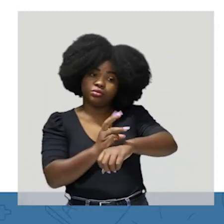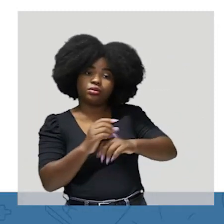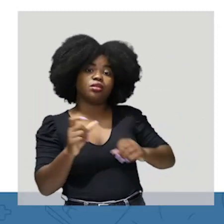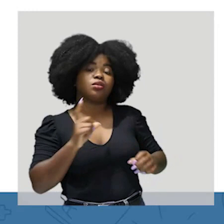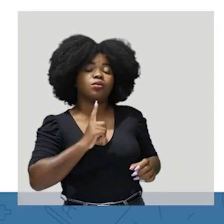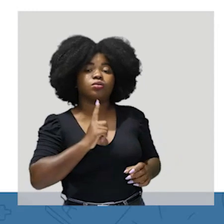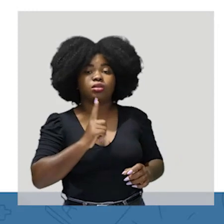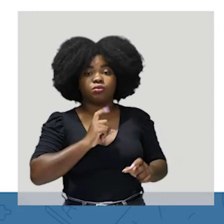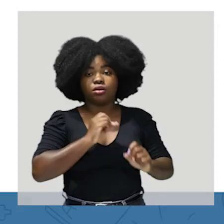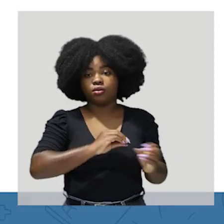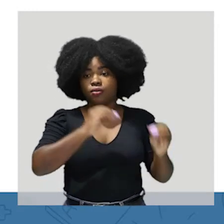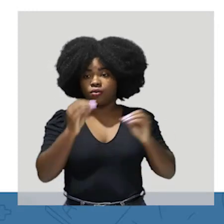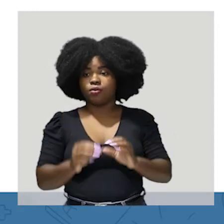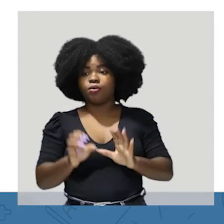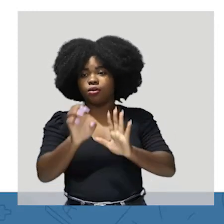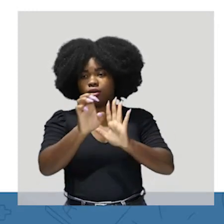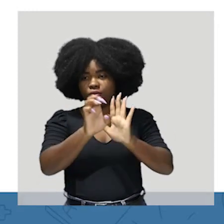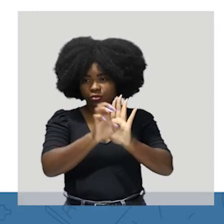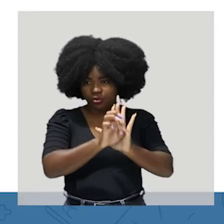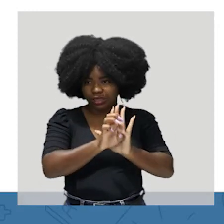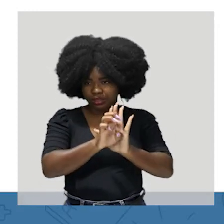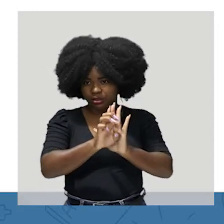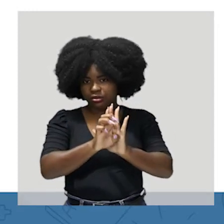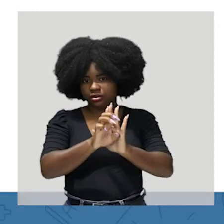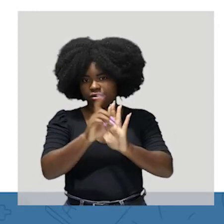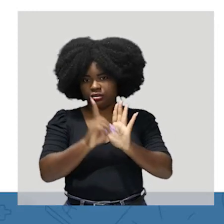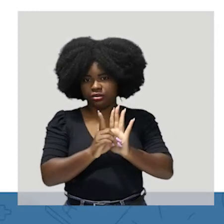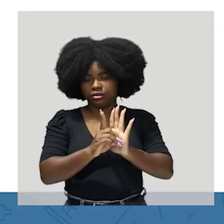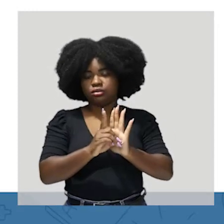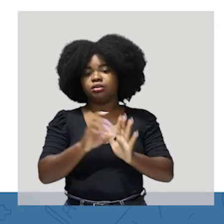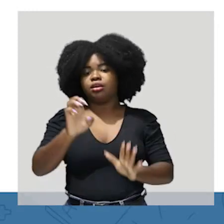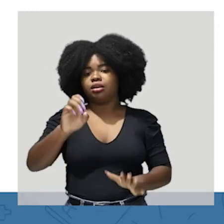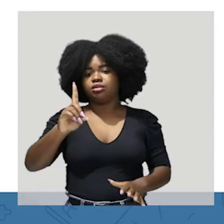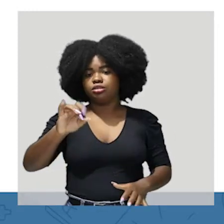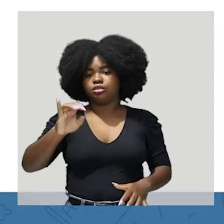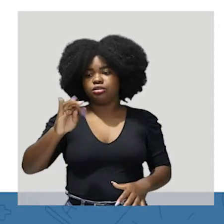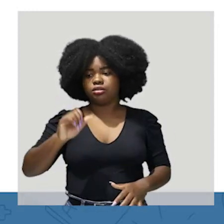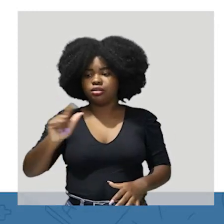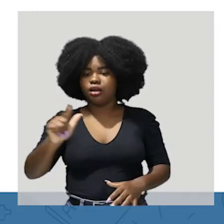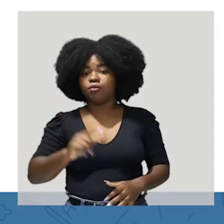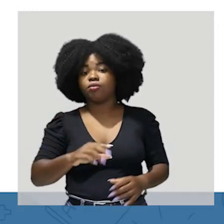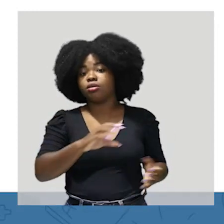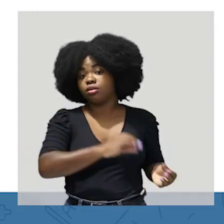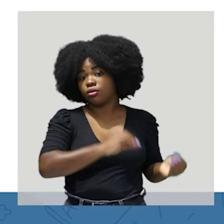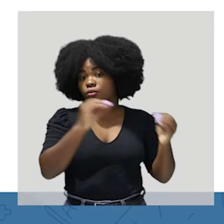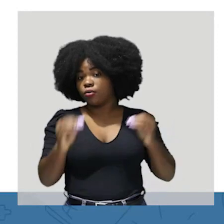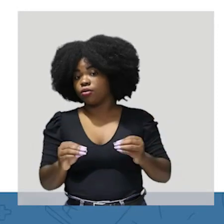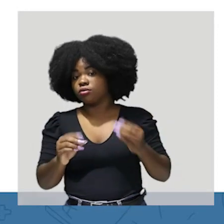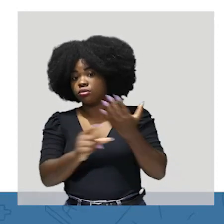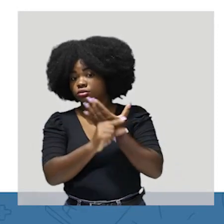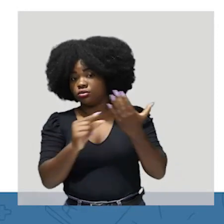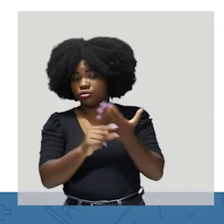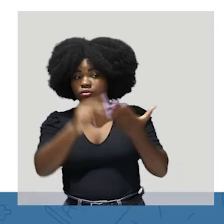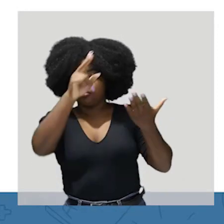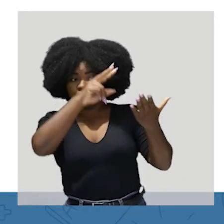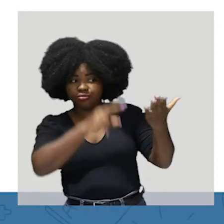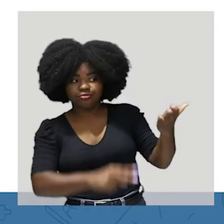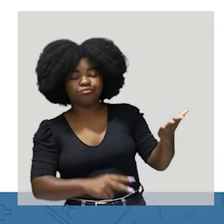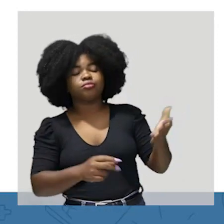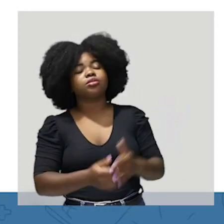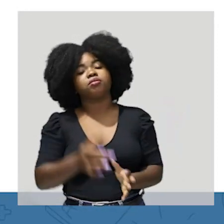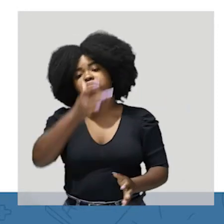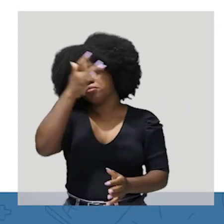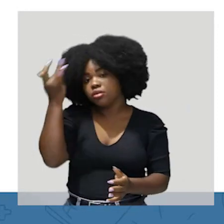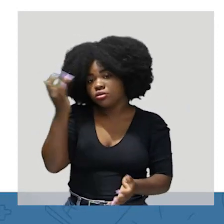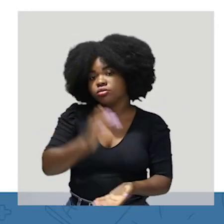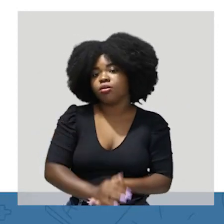edital ela Ela traz as obras a serem lidas então candidato que vai fazer prova